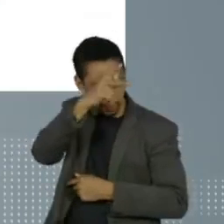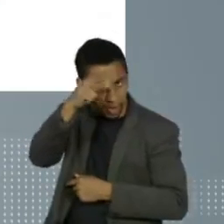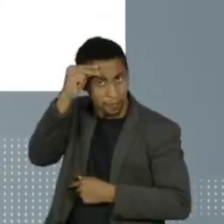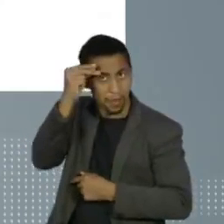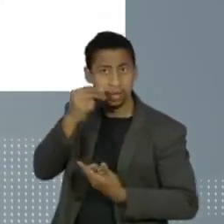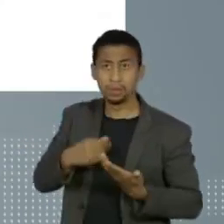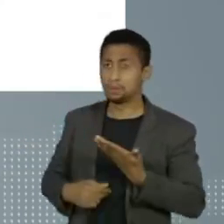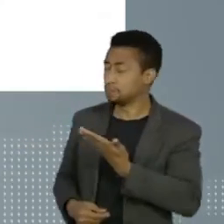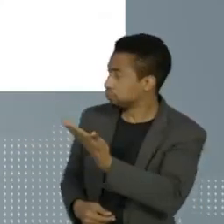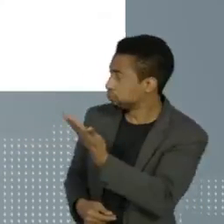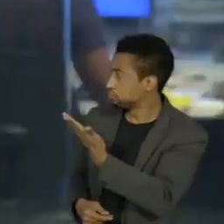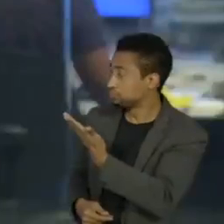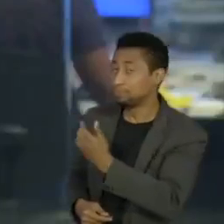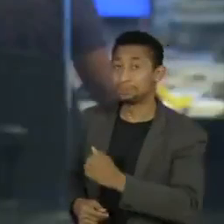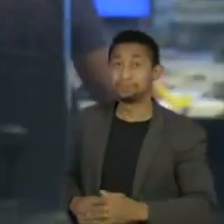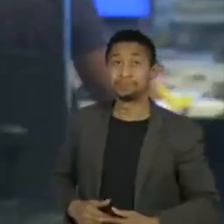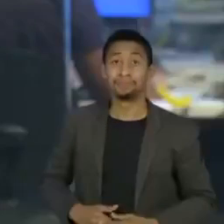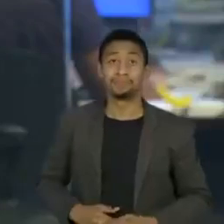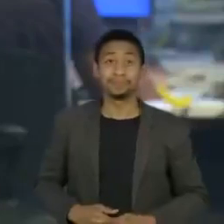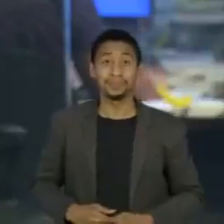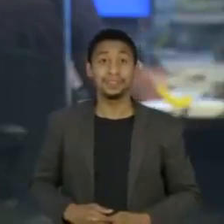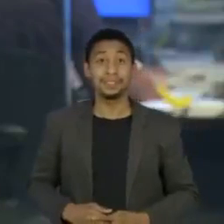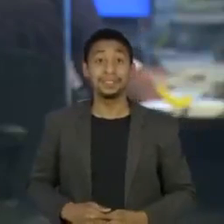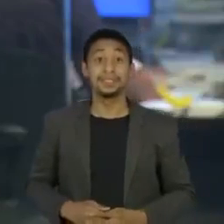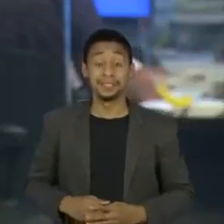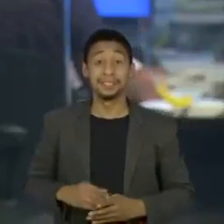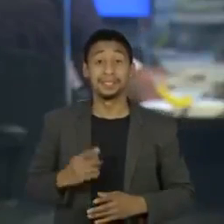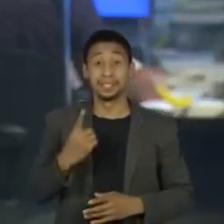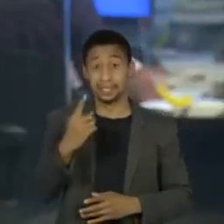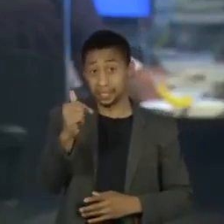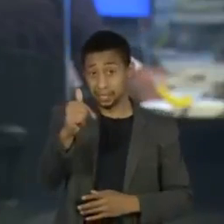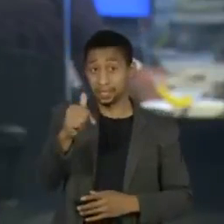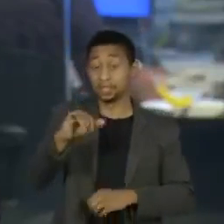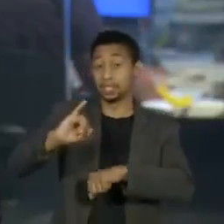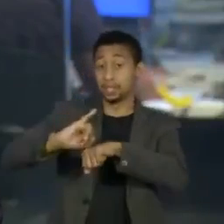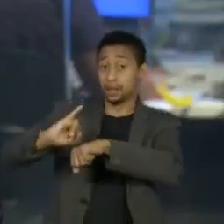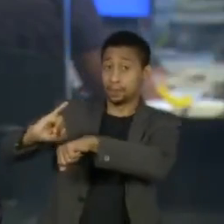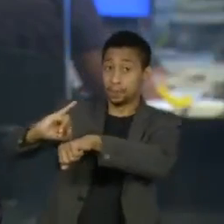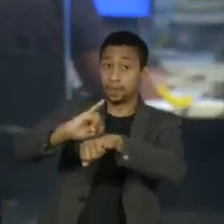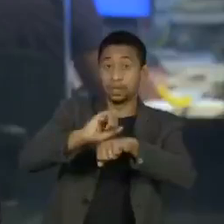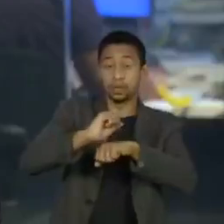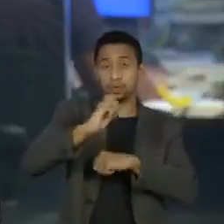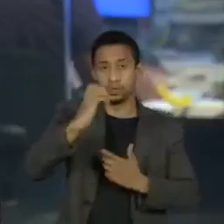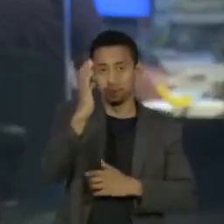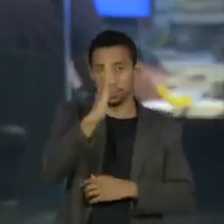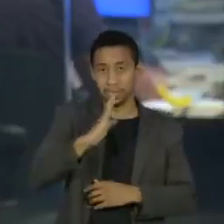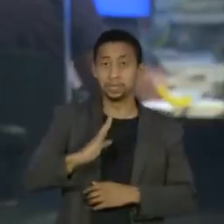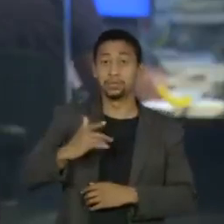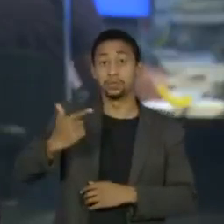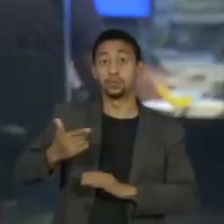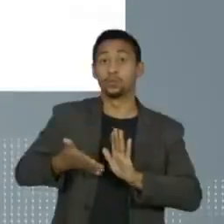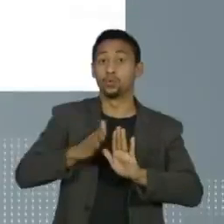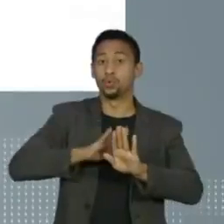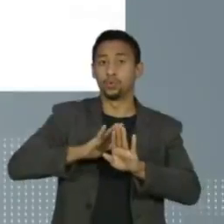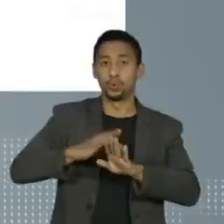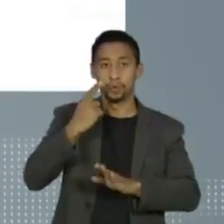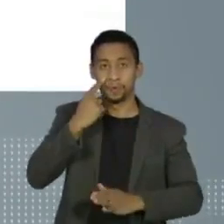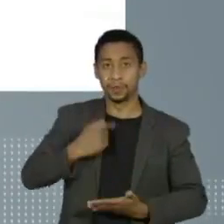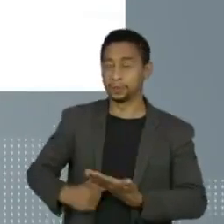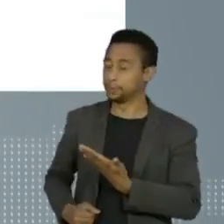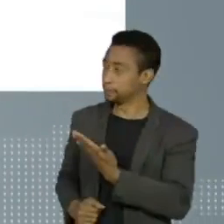Dr Raul do den e outras 17 capitais do país tiveram o segundo turno veja os